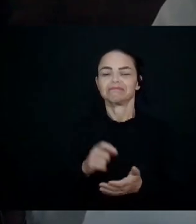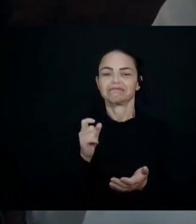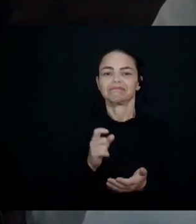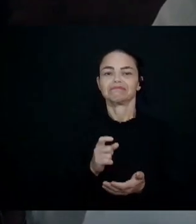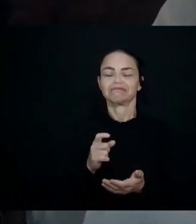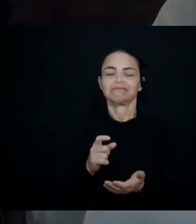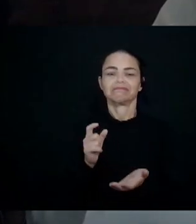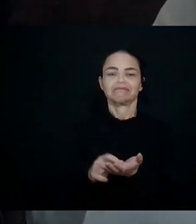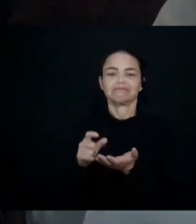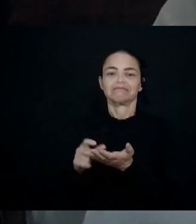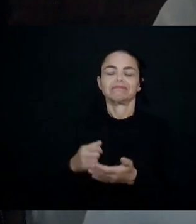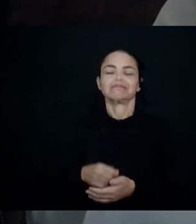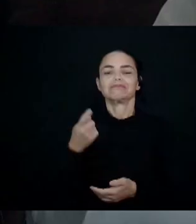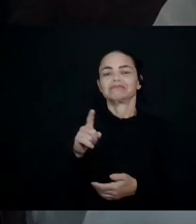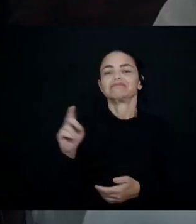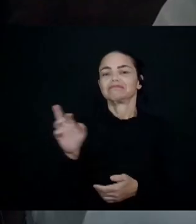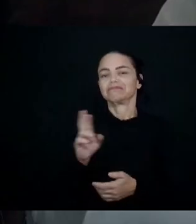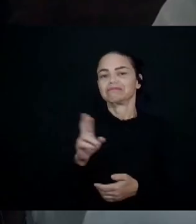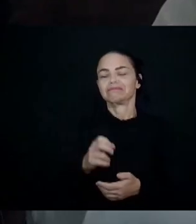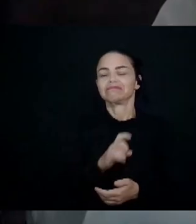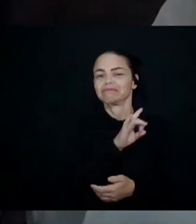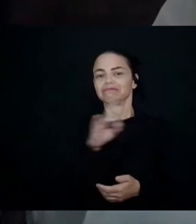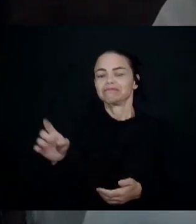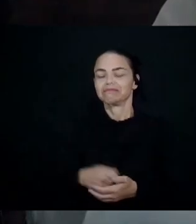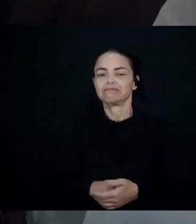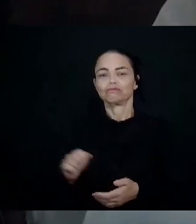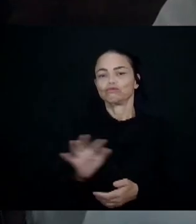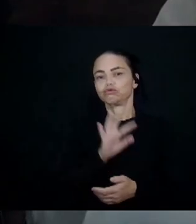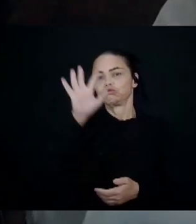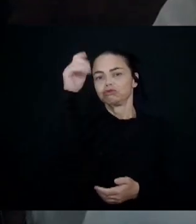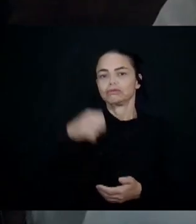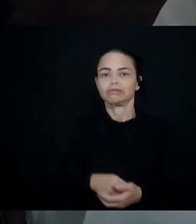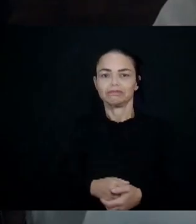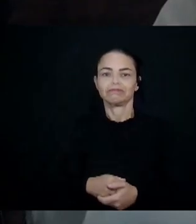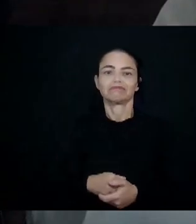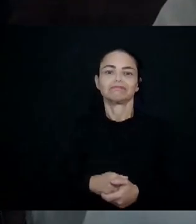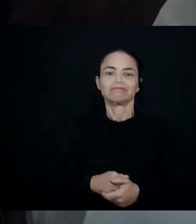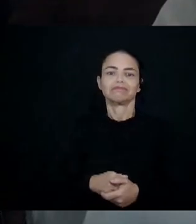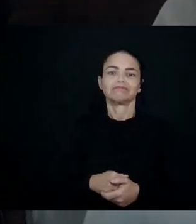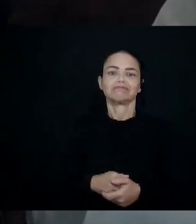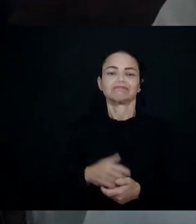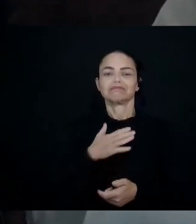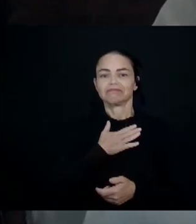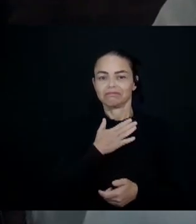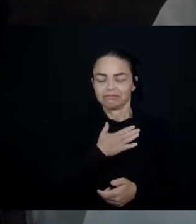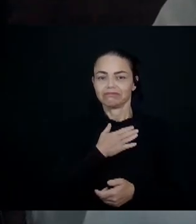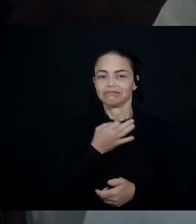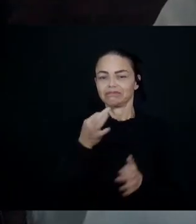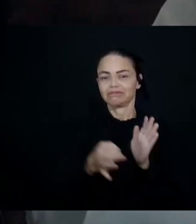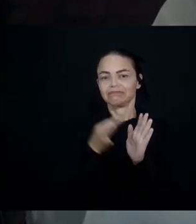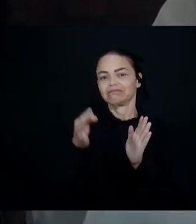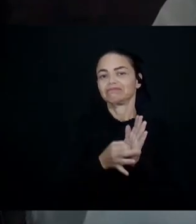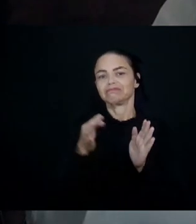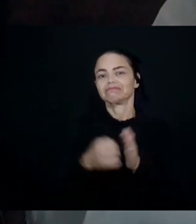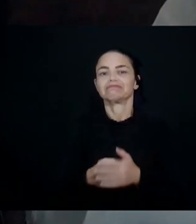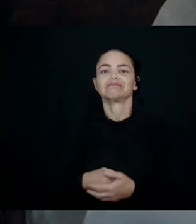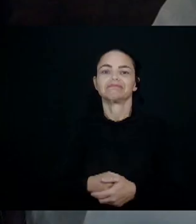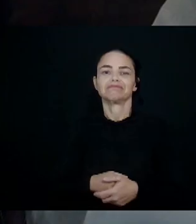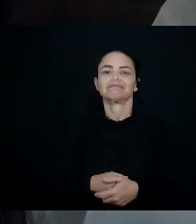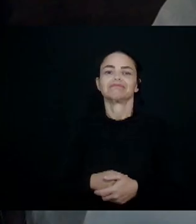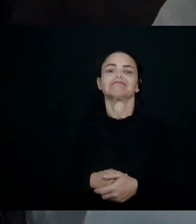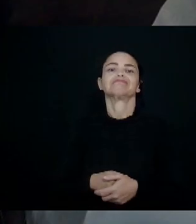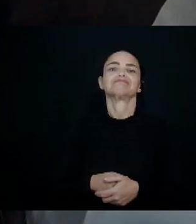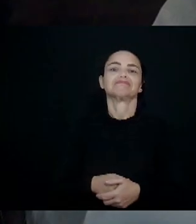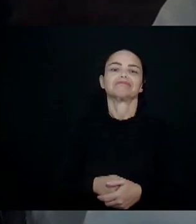figurinha, então acaba ficando muito caro, né? Mas, na minha opinião, com certeza seria